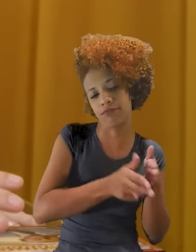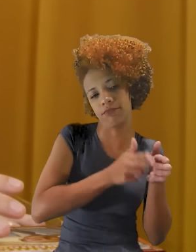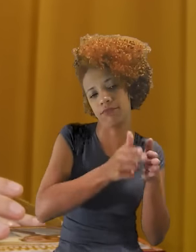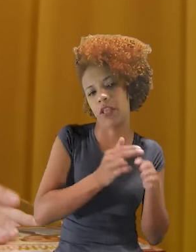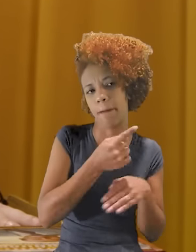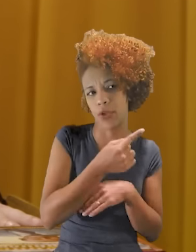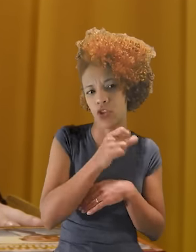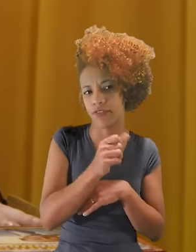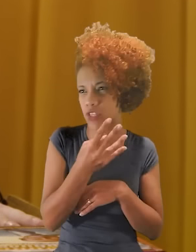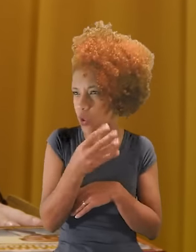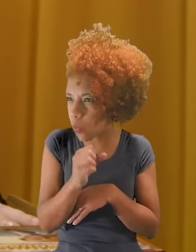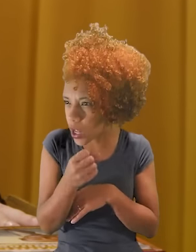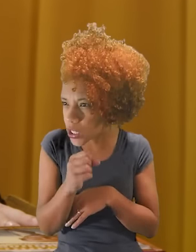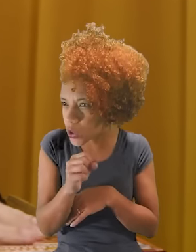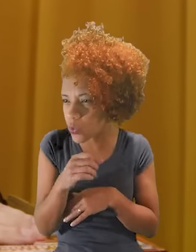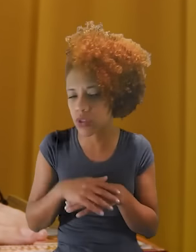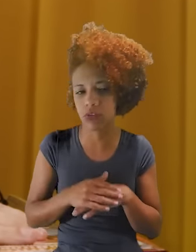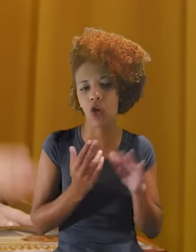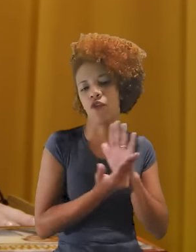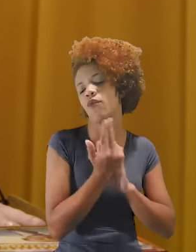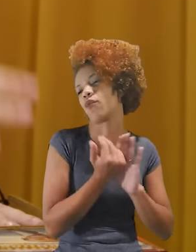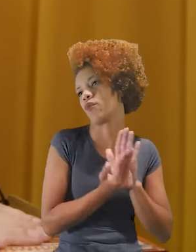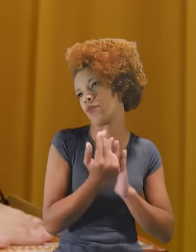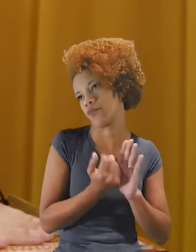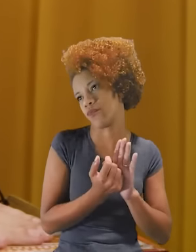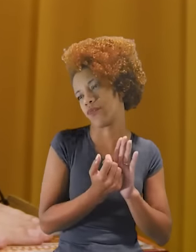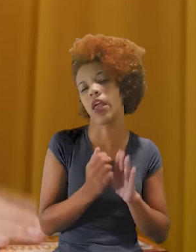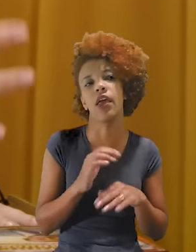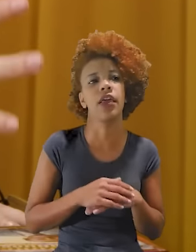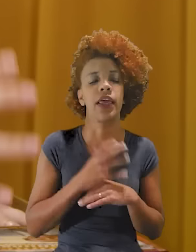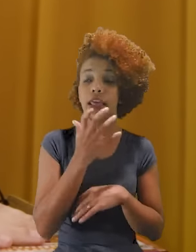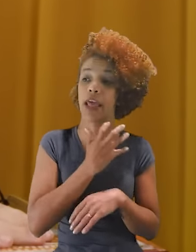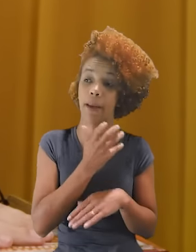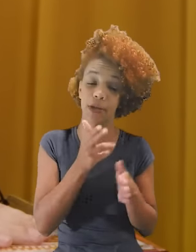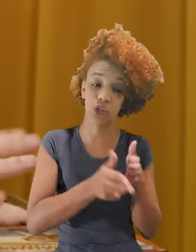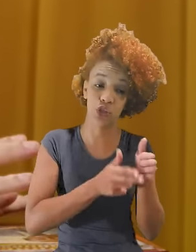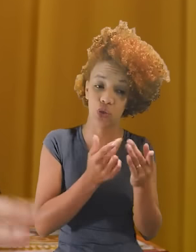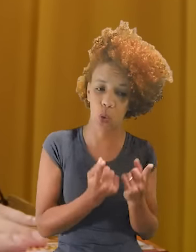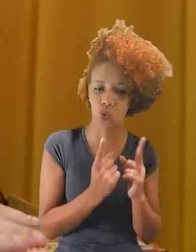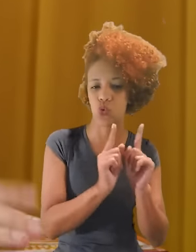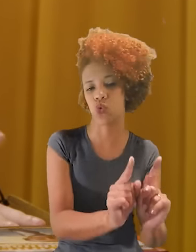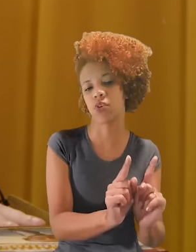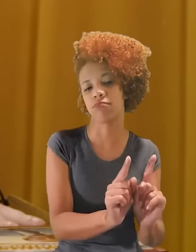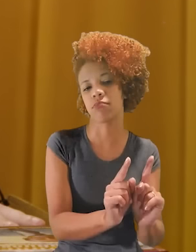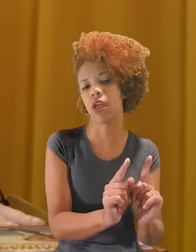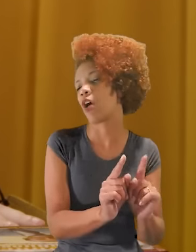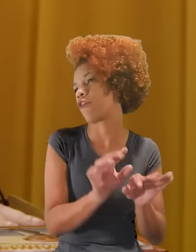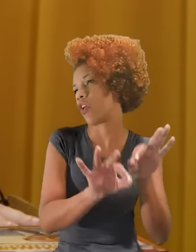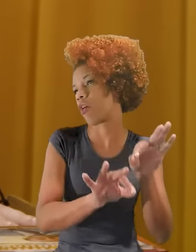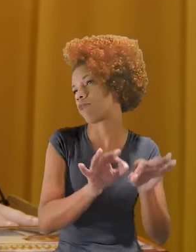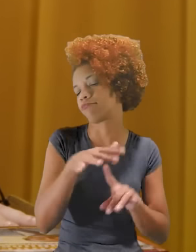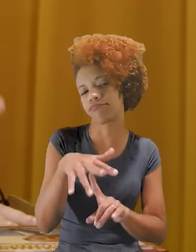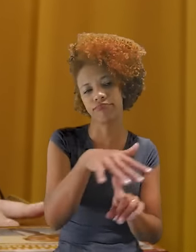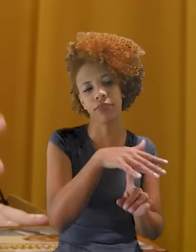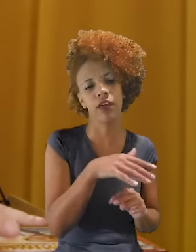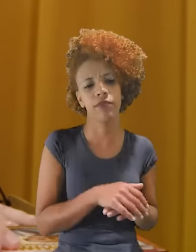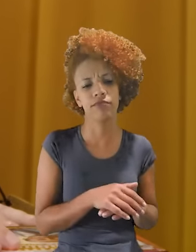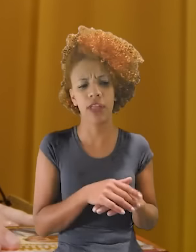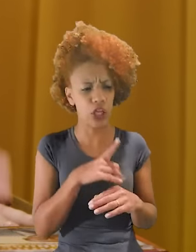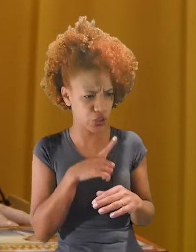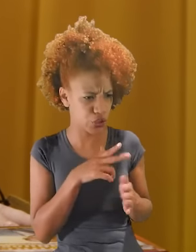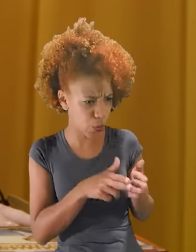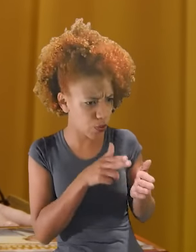Em 48, ele foi com um dos Nine Old Men, né? Dos desenhistas, Ward Kimball, que era um apaixonado por trem também, eles foram numa feira e tal, e ele descobriu que o Ward Kimball em casa tinha um